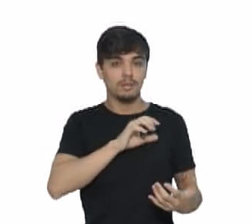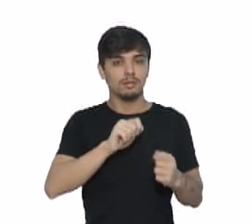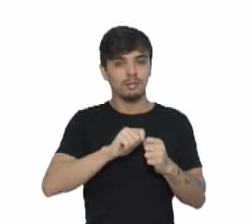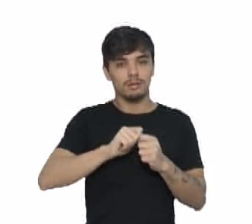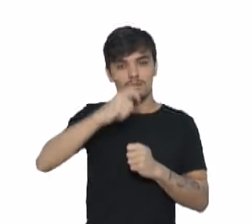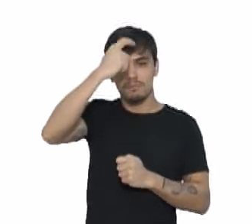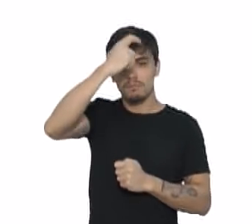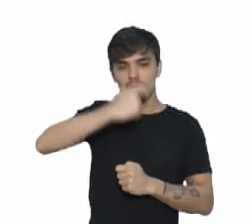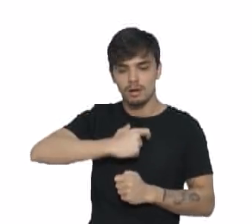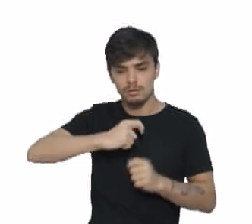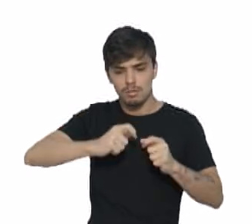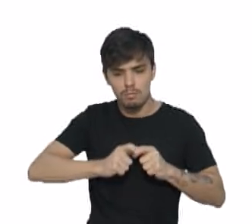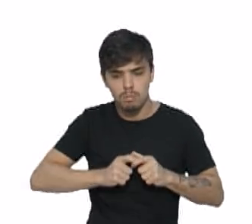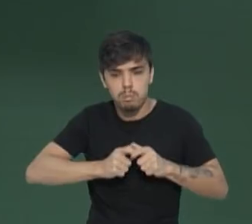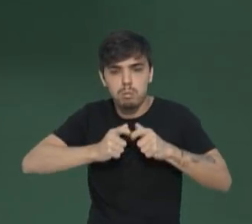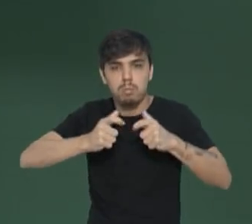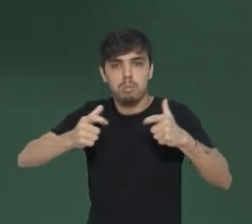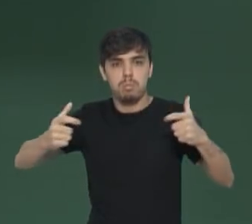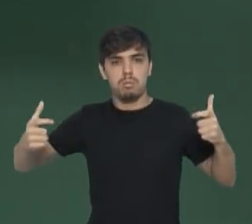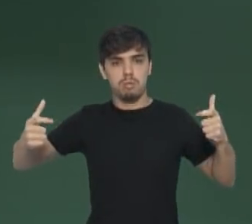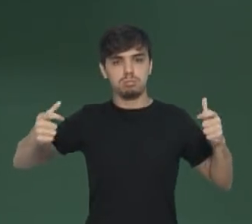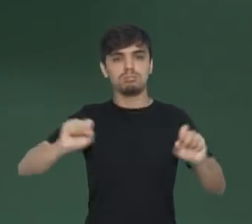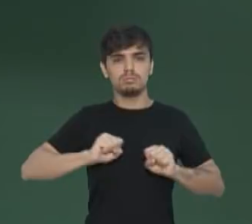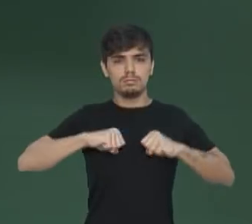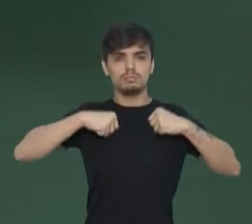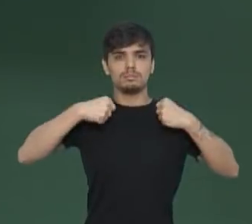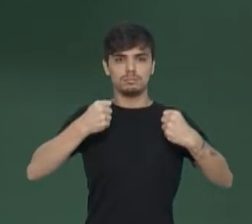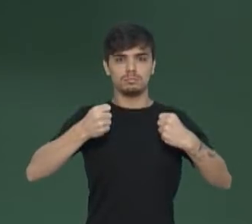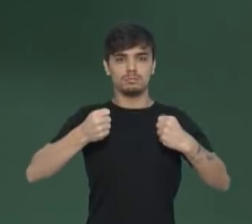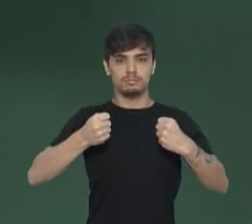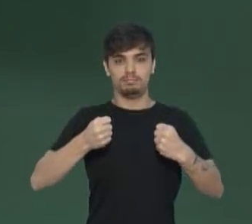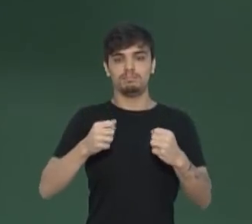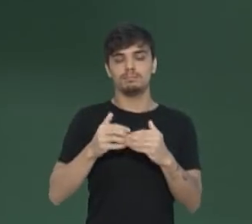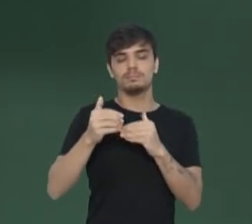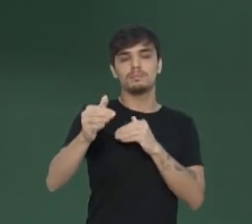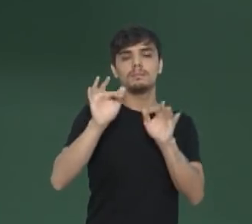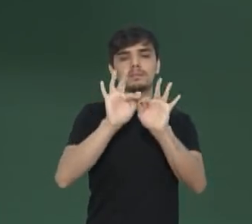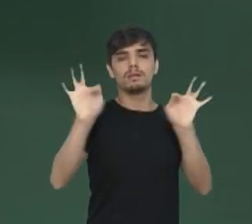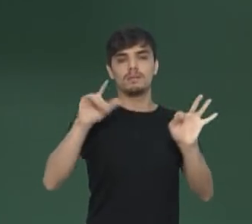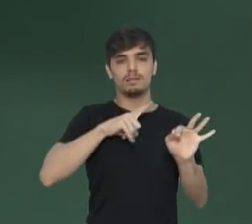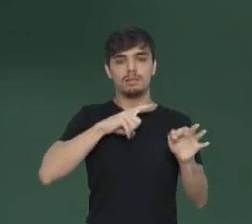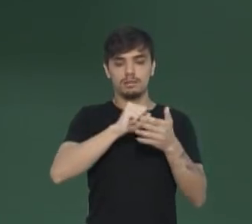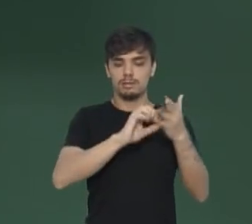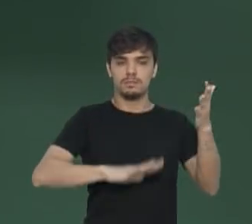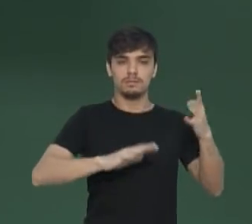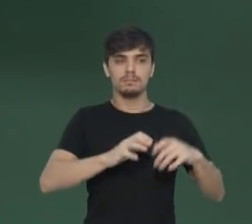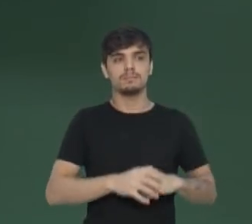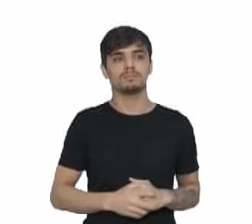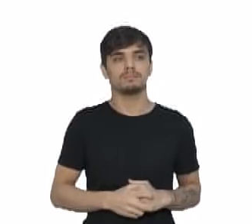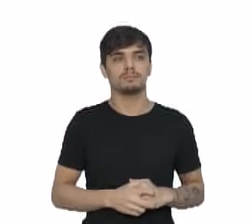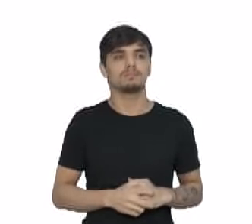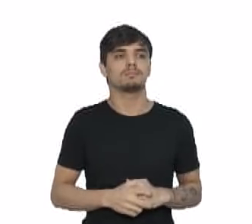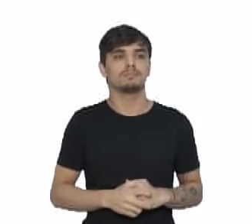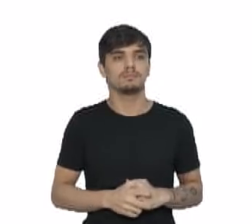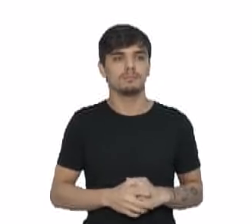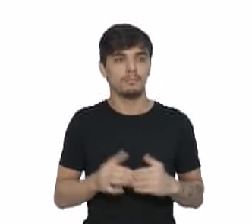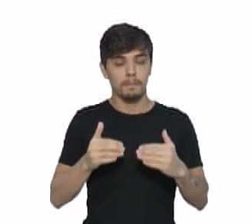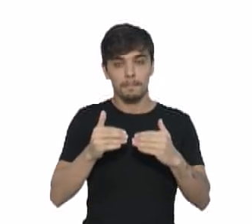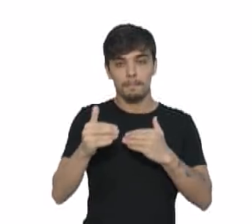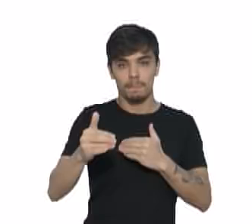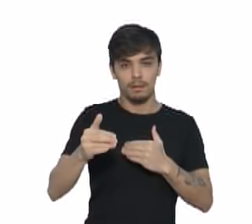nossa grandeza. Tá? Partindo dessa frase aí, vem o exercício. A partir de uma